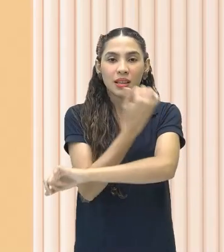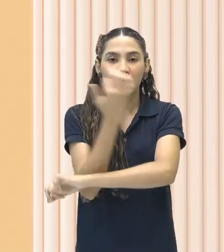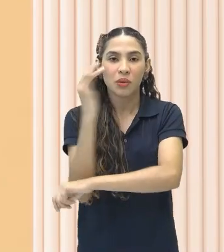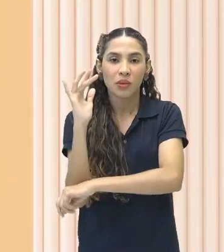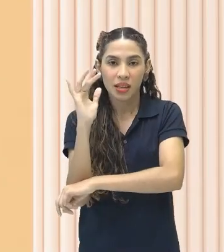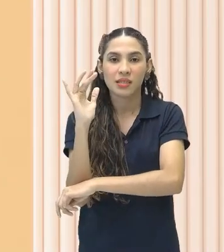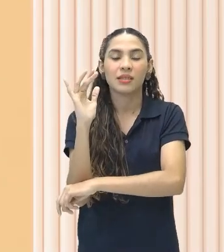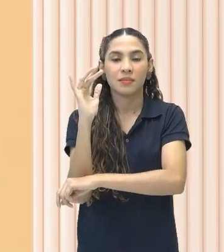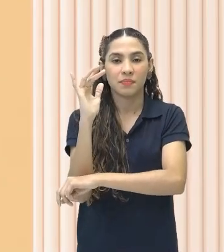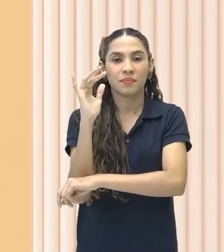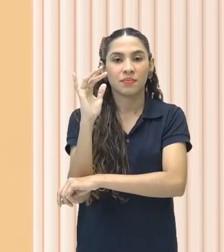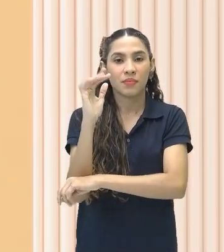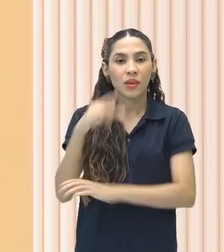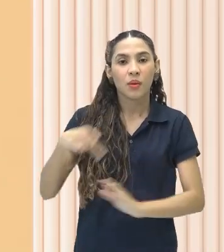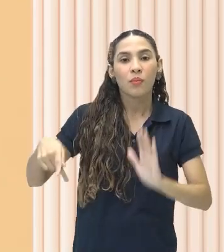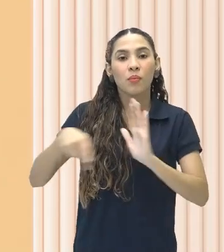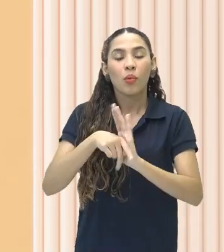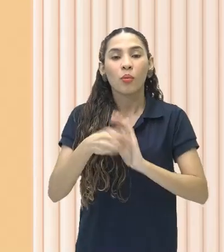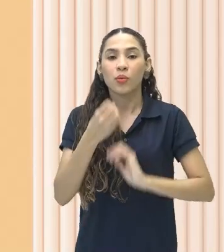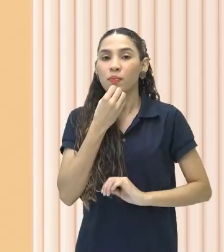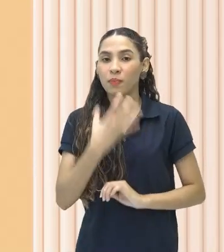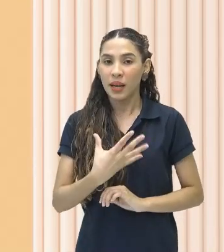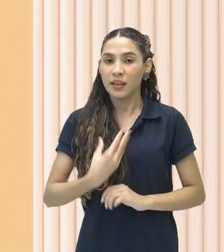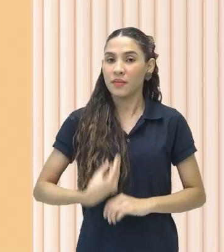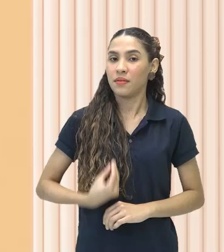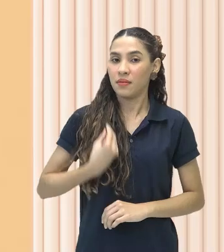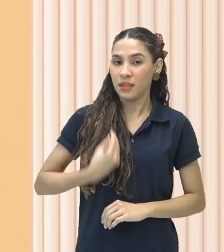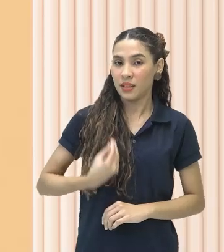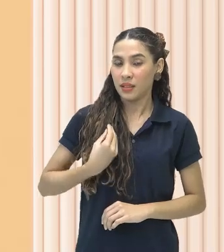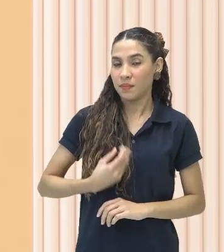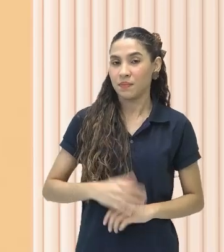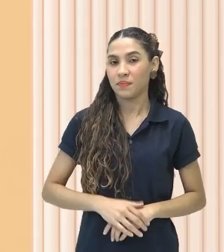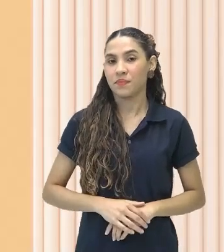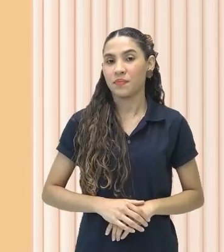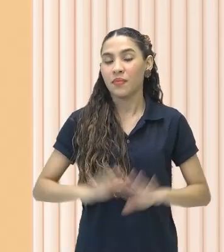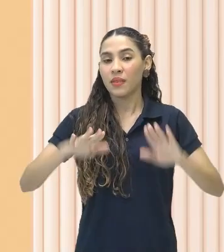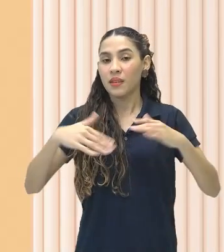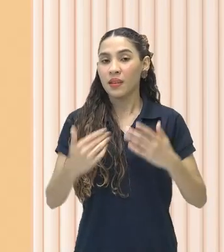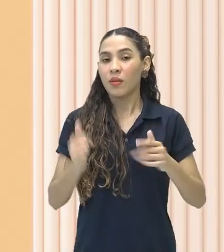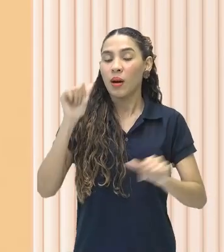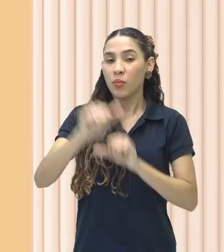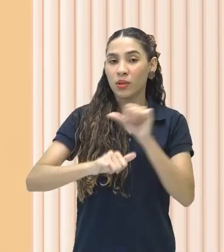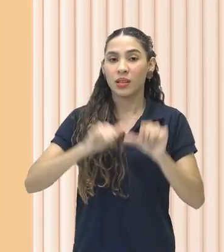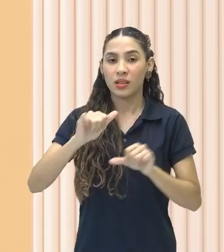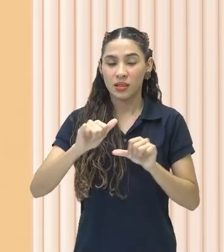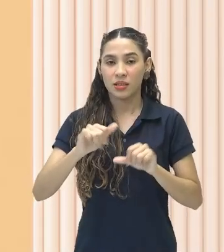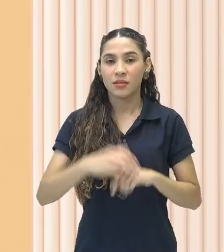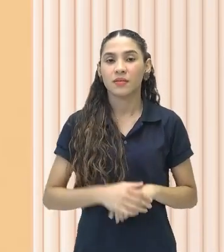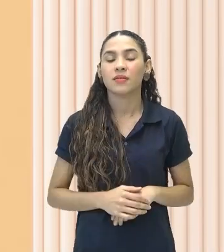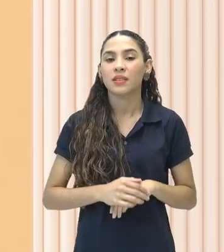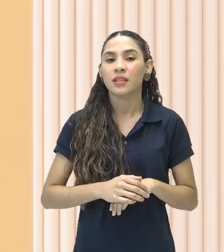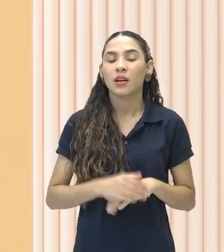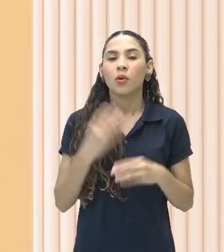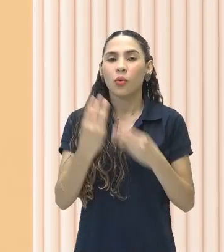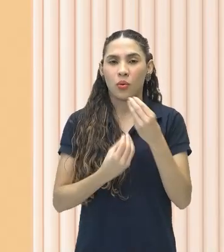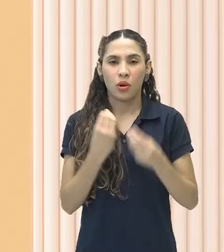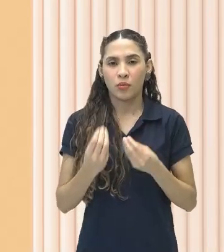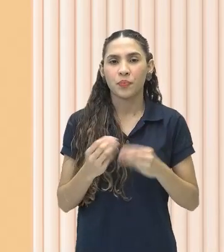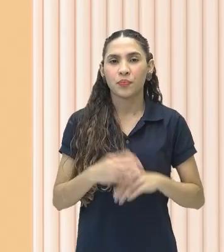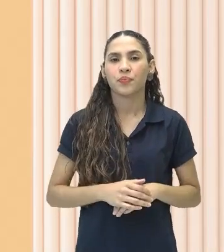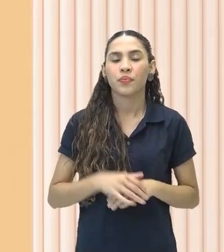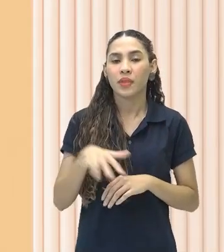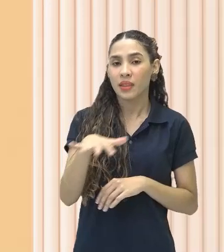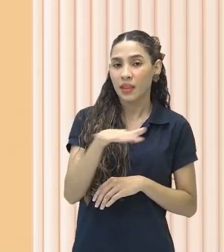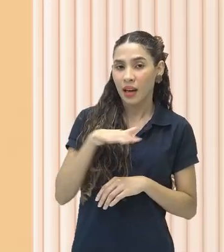natureza para o seu próprio bem. E essa transformação, ela se dá